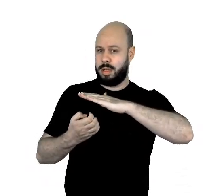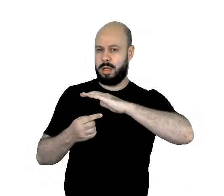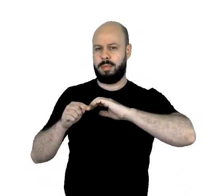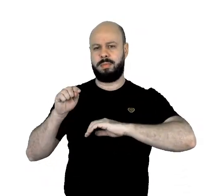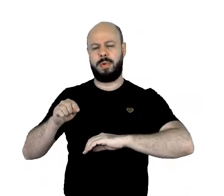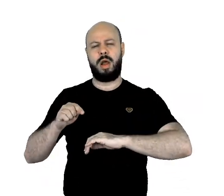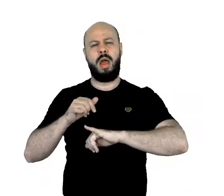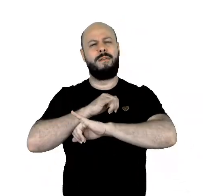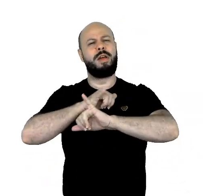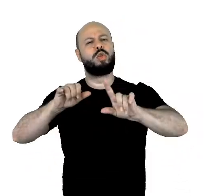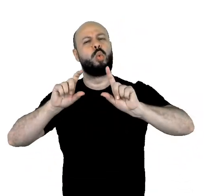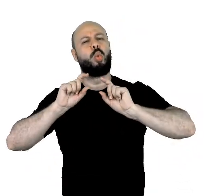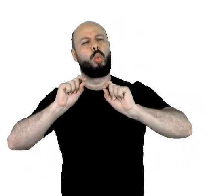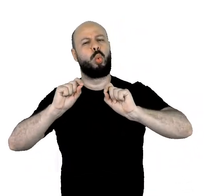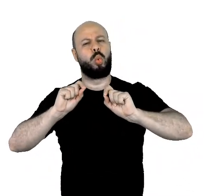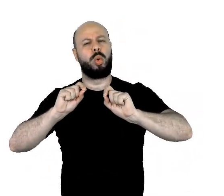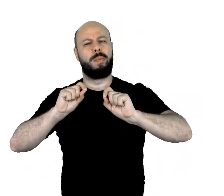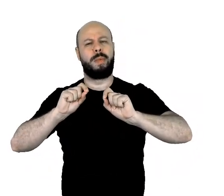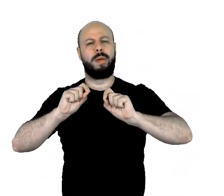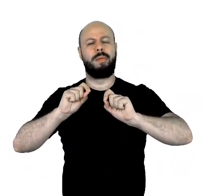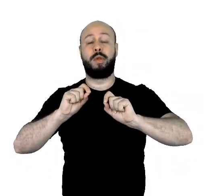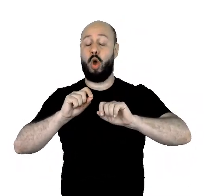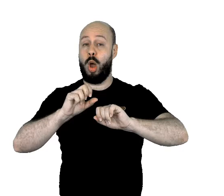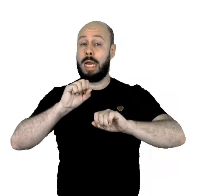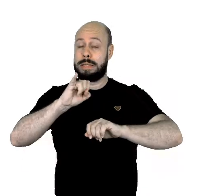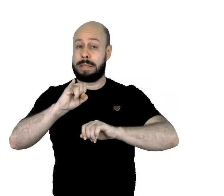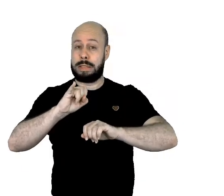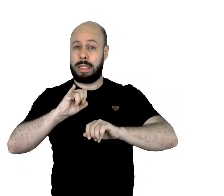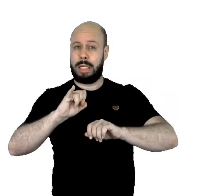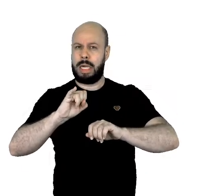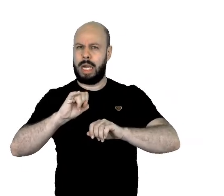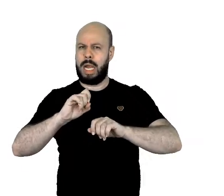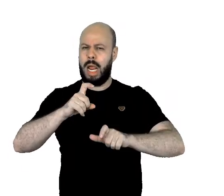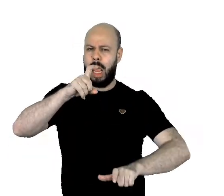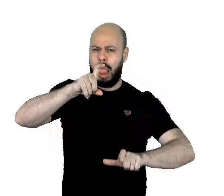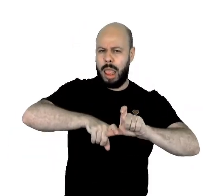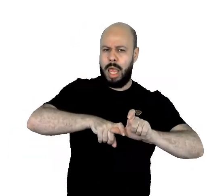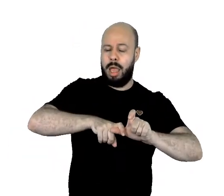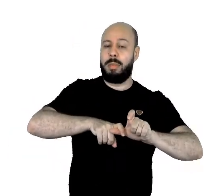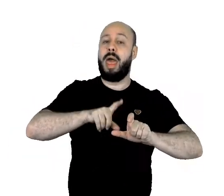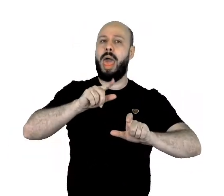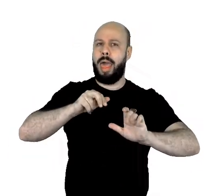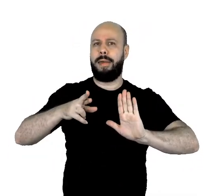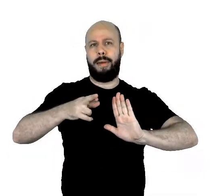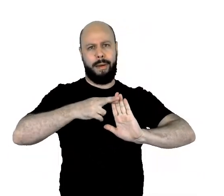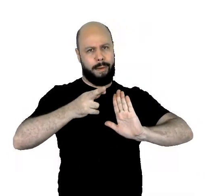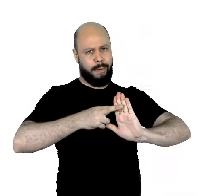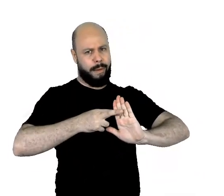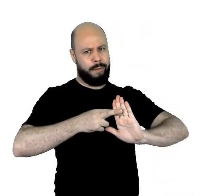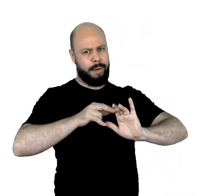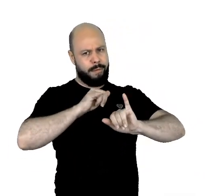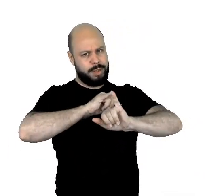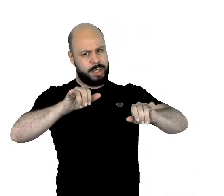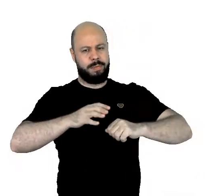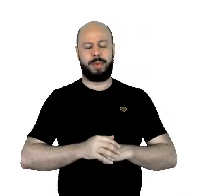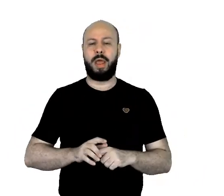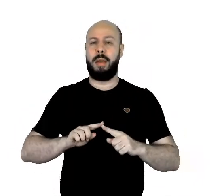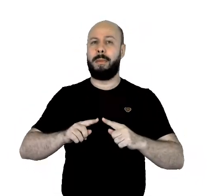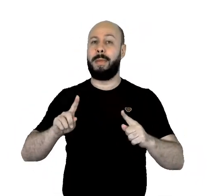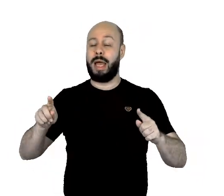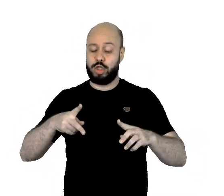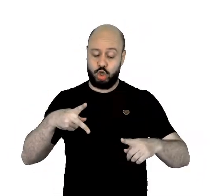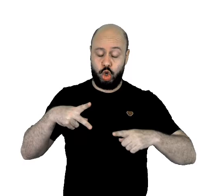Concessionária informou que avisos de débito são parte do protocolo, mas os cortes